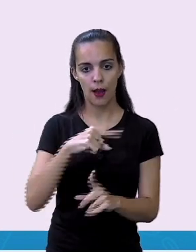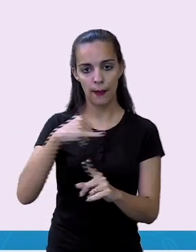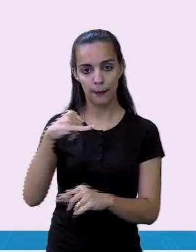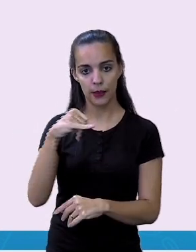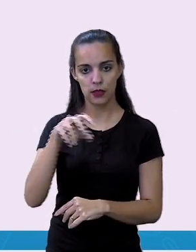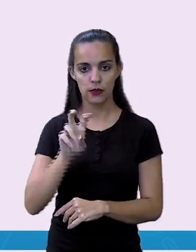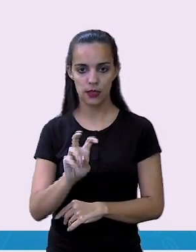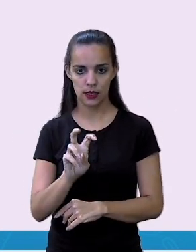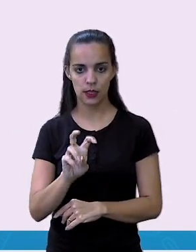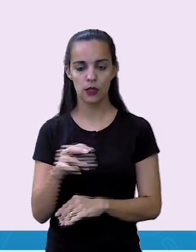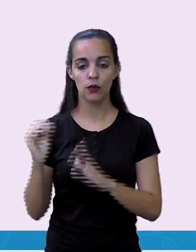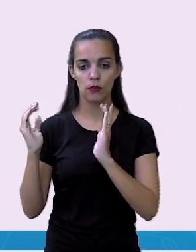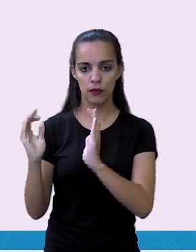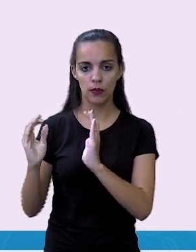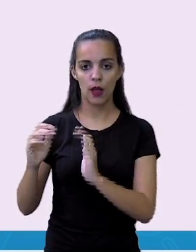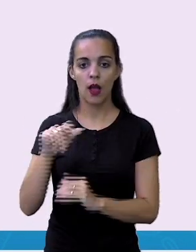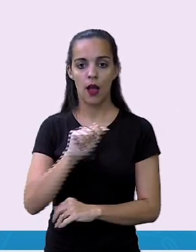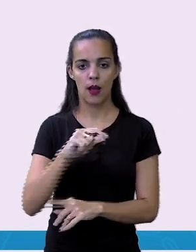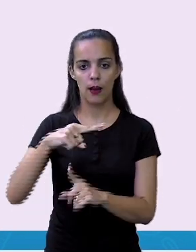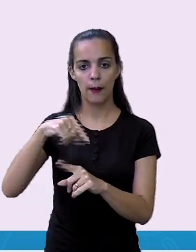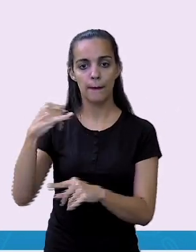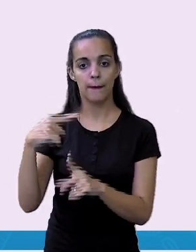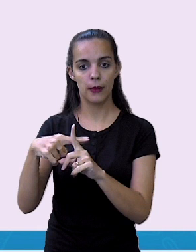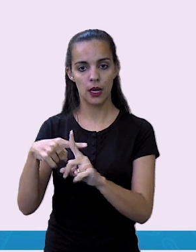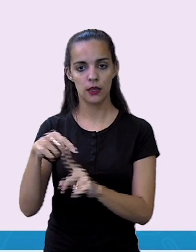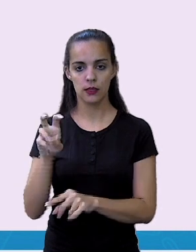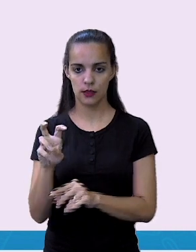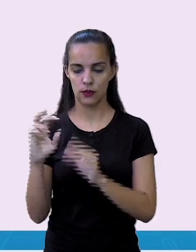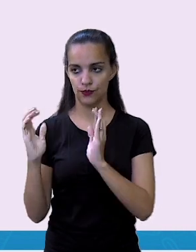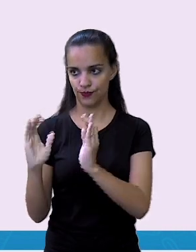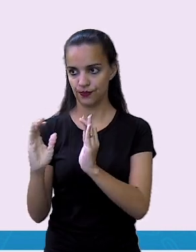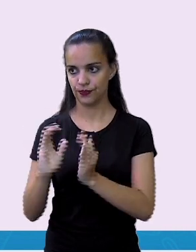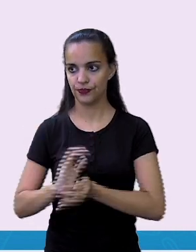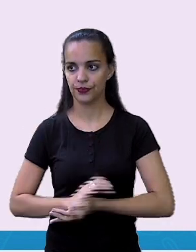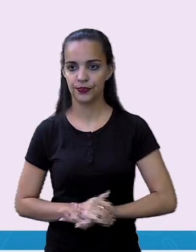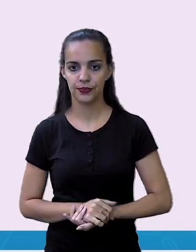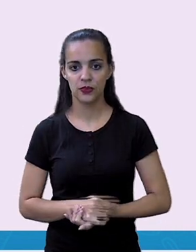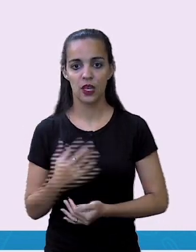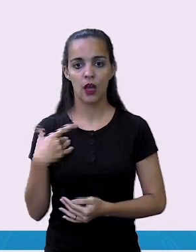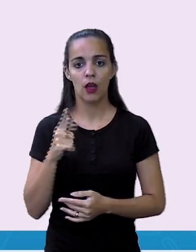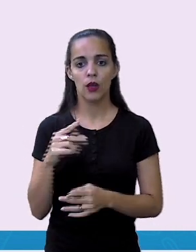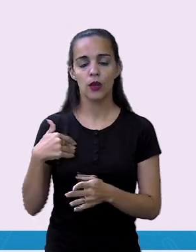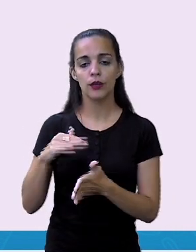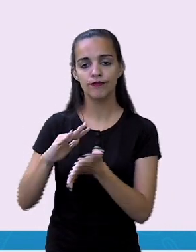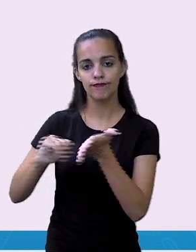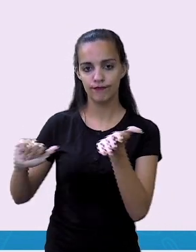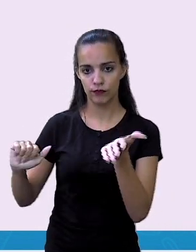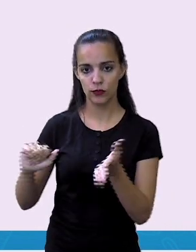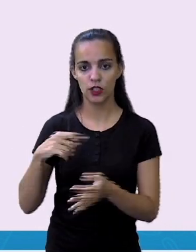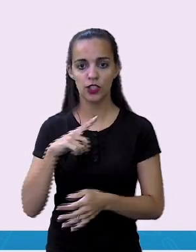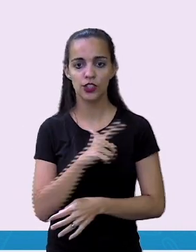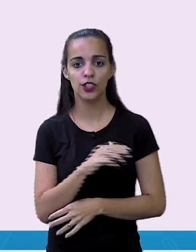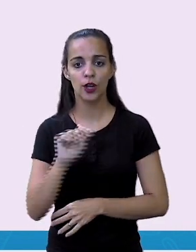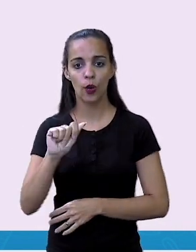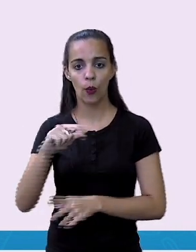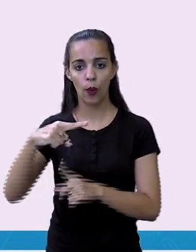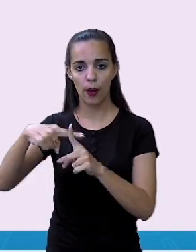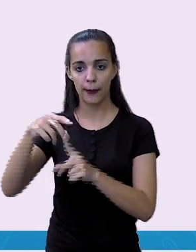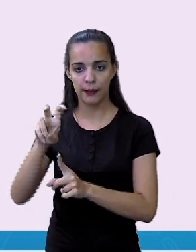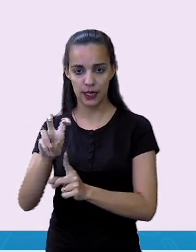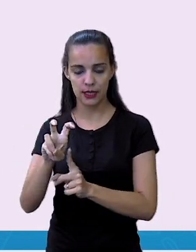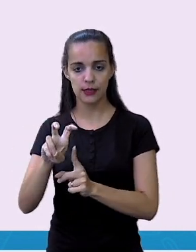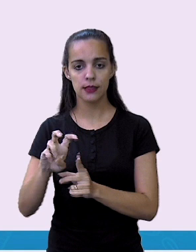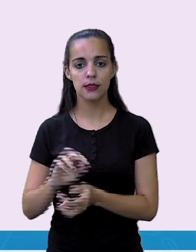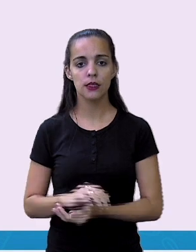5 vezes A mais 5. Vou simplificar os termos semelhantes e